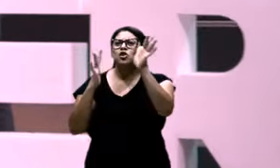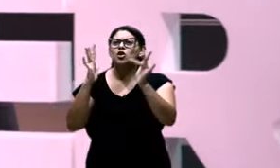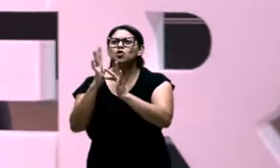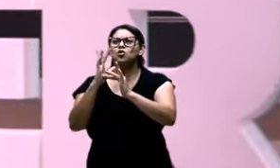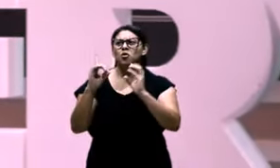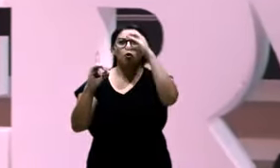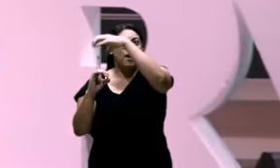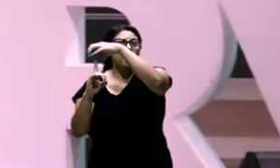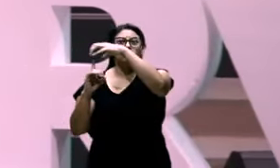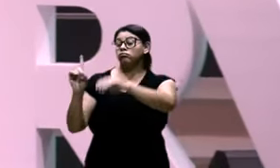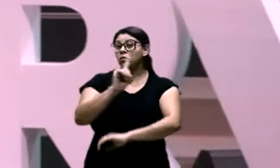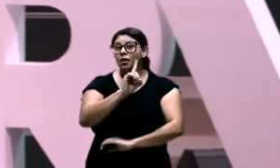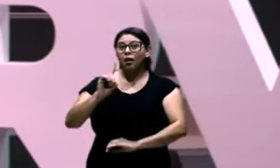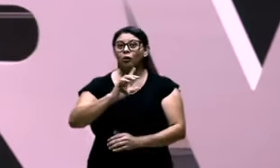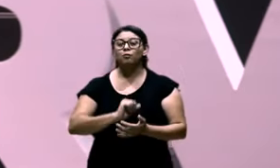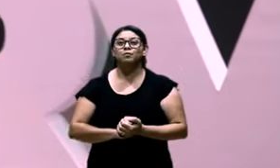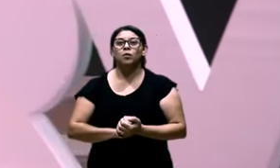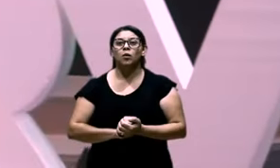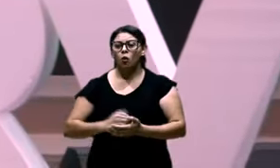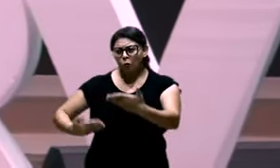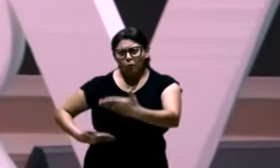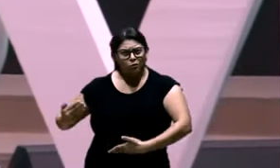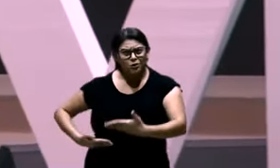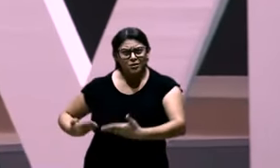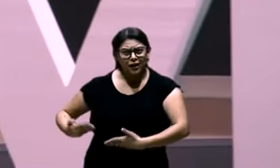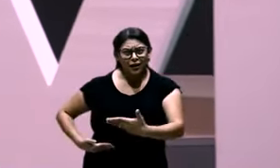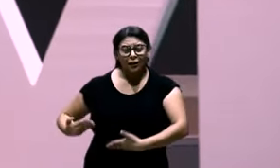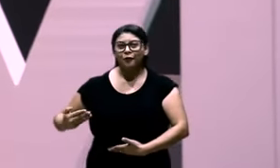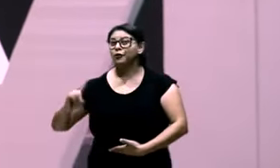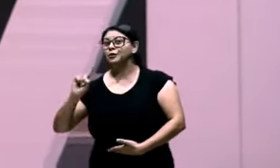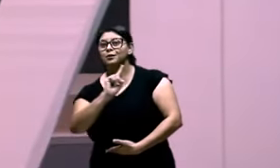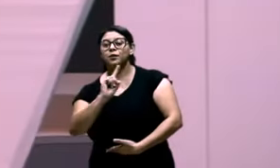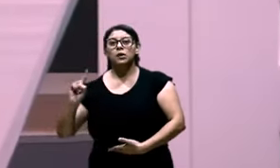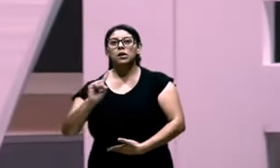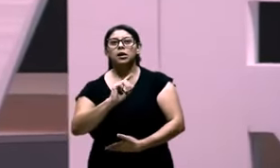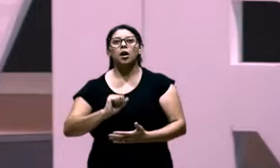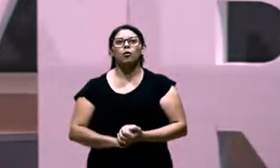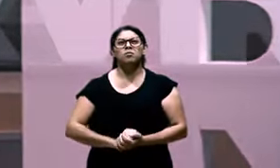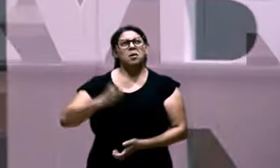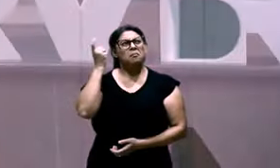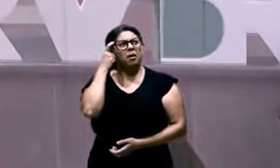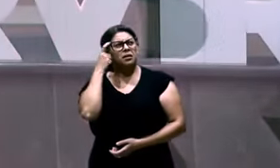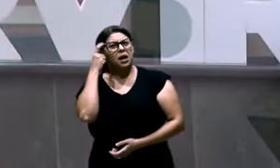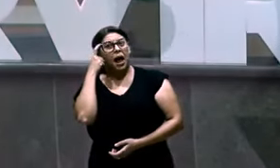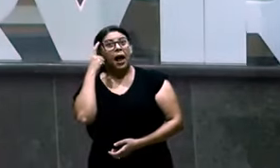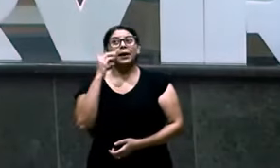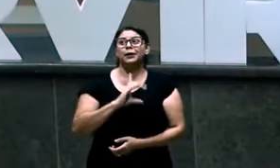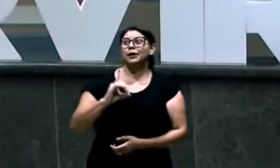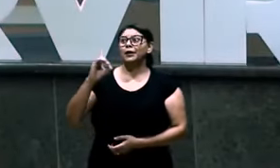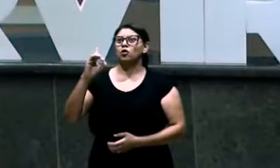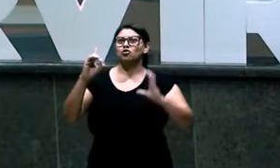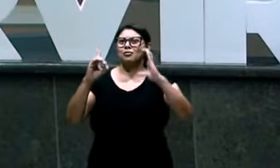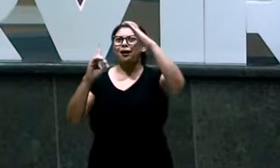ele também não vai apresentar Jesus como servo, ele também não está muito preocupado em apresentar a divindade de Jesus Cristo, ele